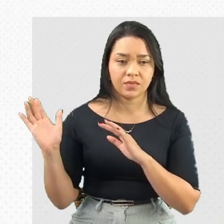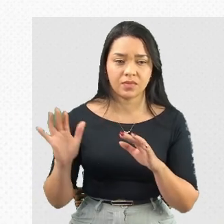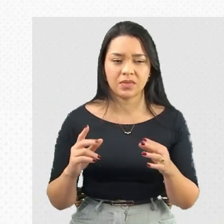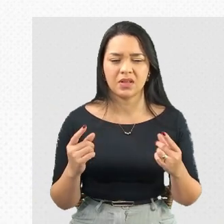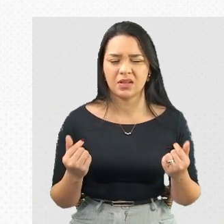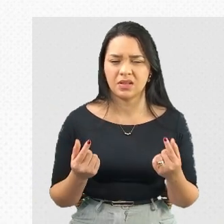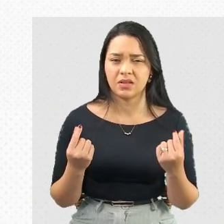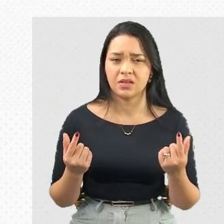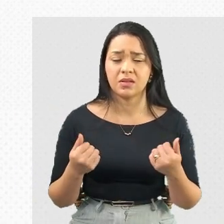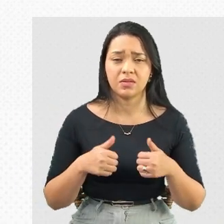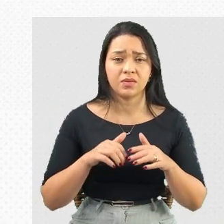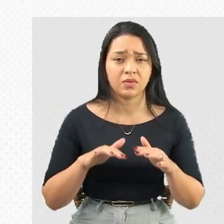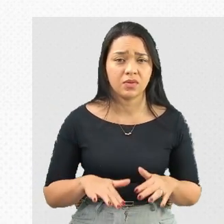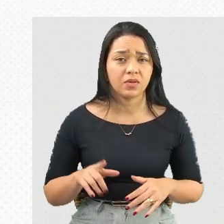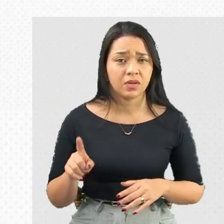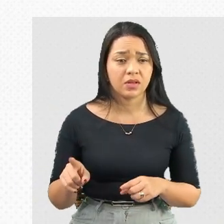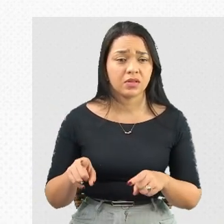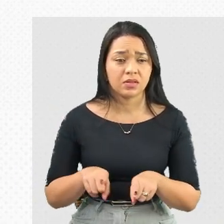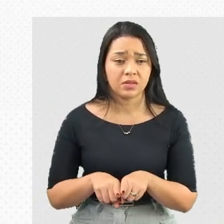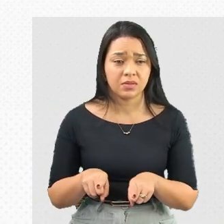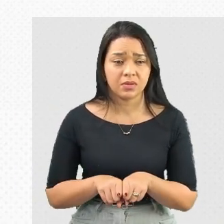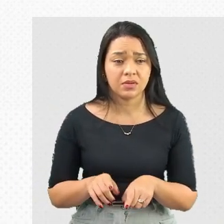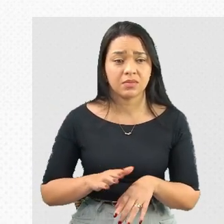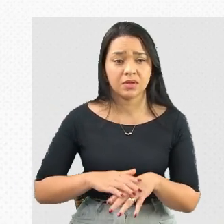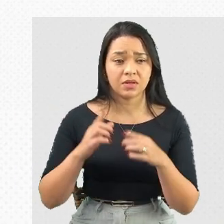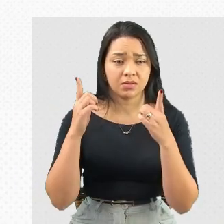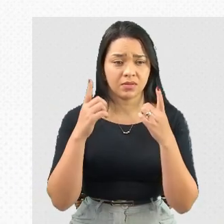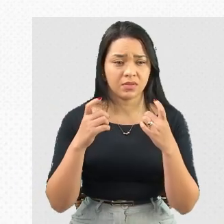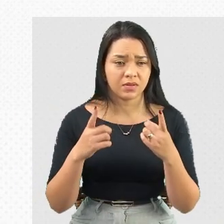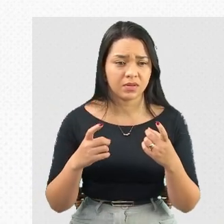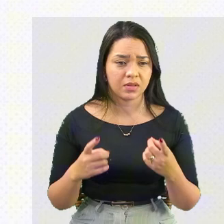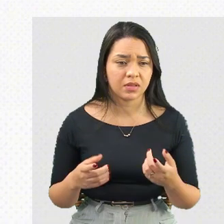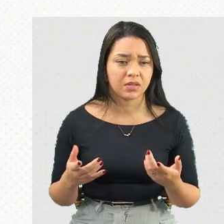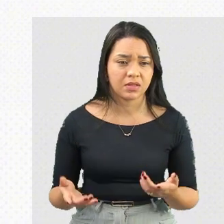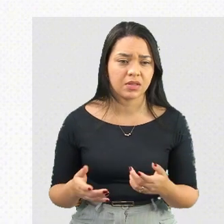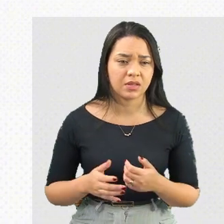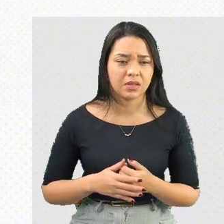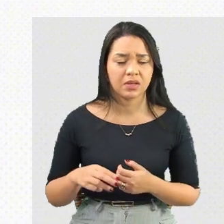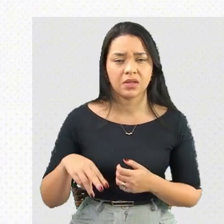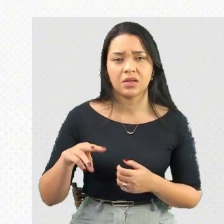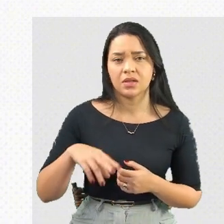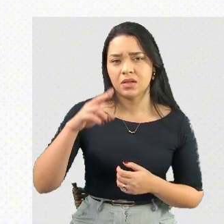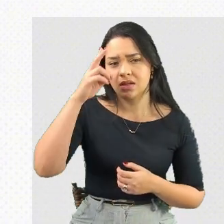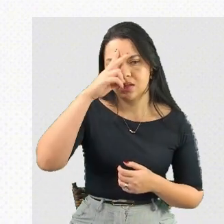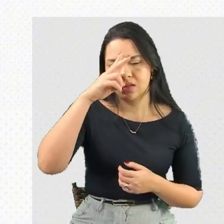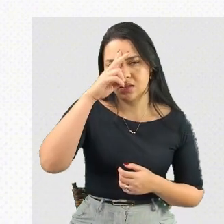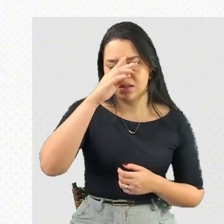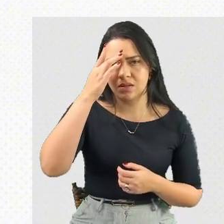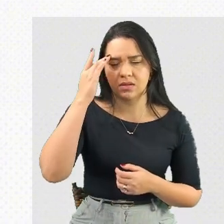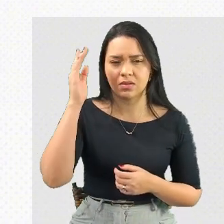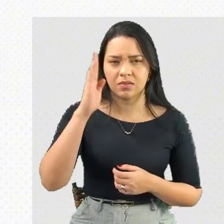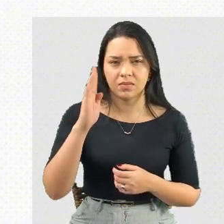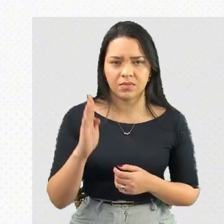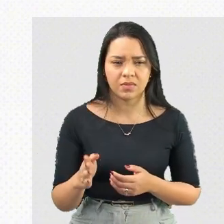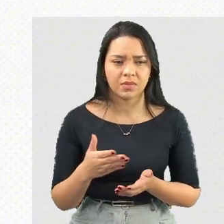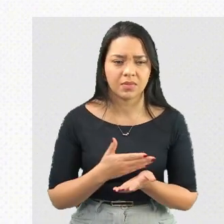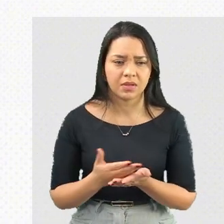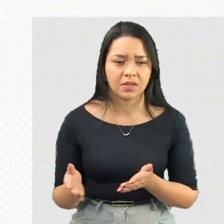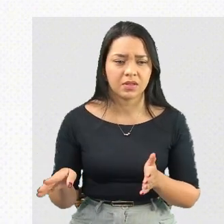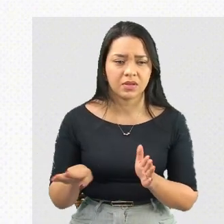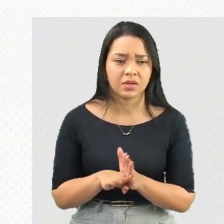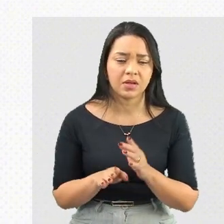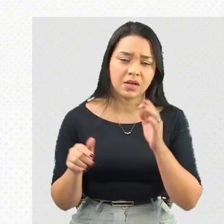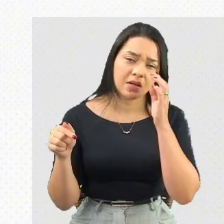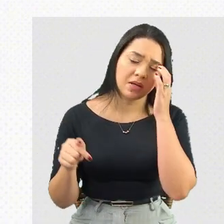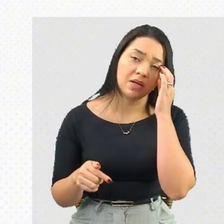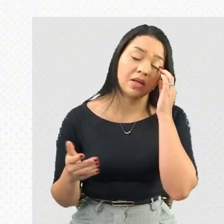que se estabeleceu, e das formas mais violentas possíveis, né? Quem lembra do caso dos brasileiros que começaram a chegar aqui aos montes,